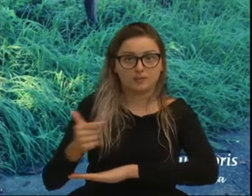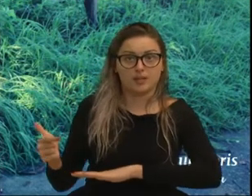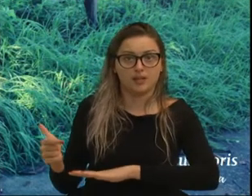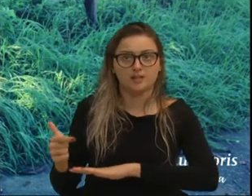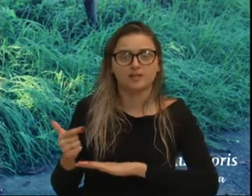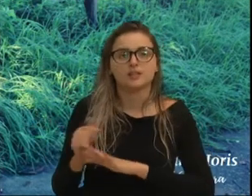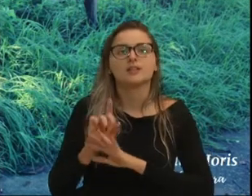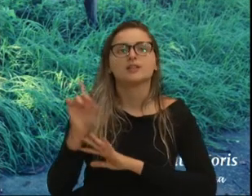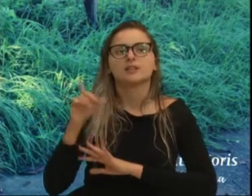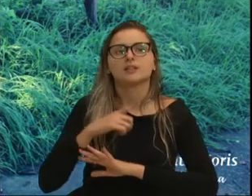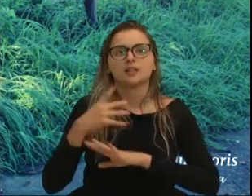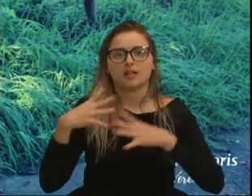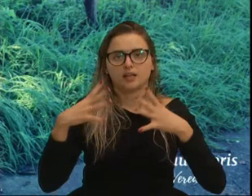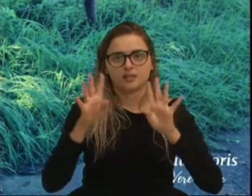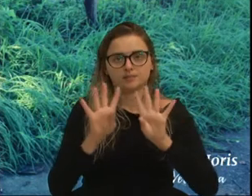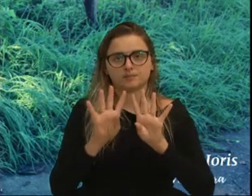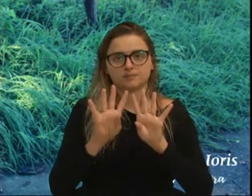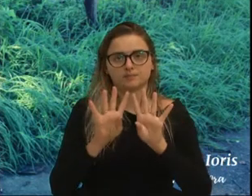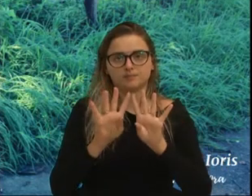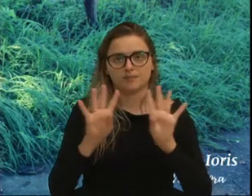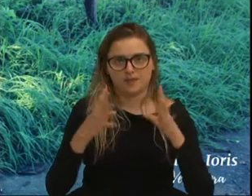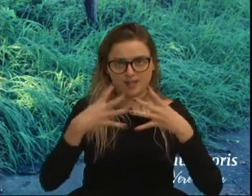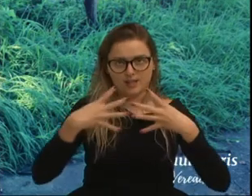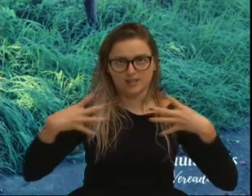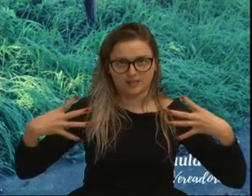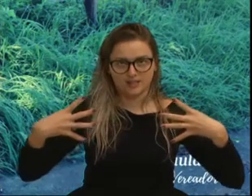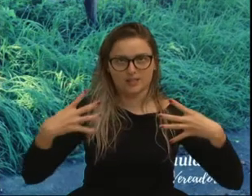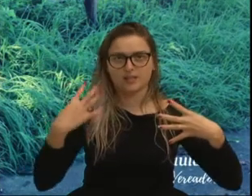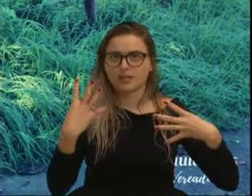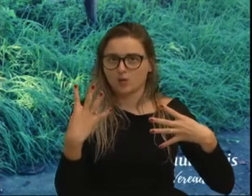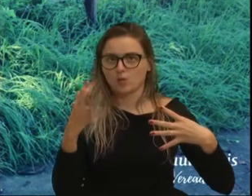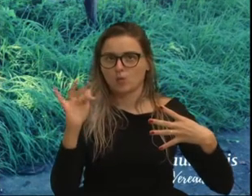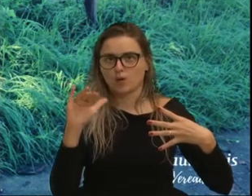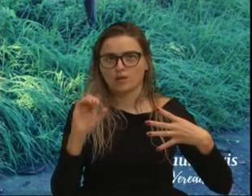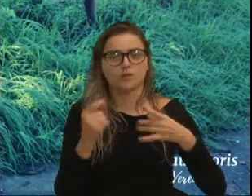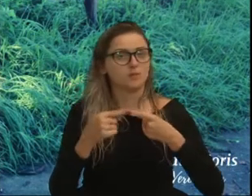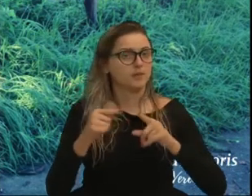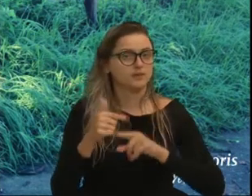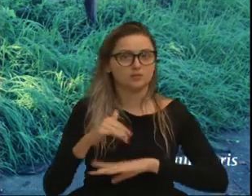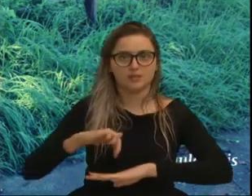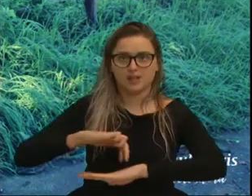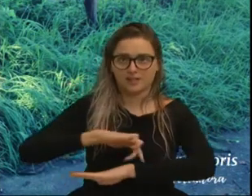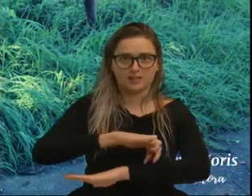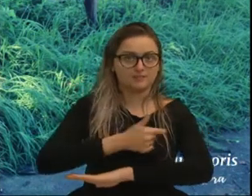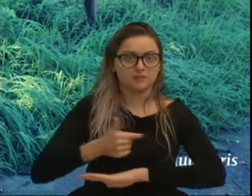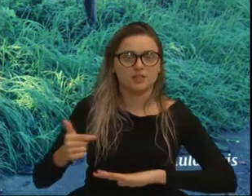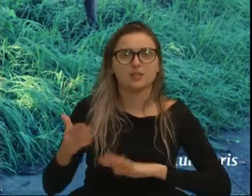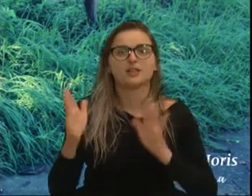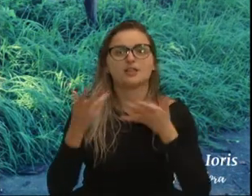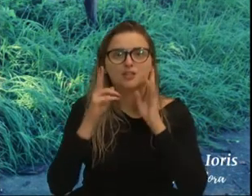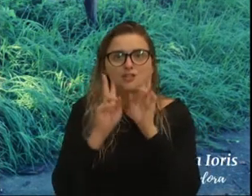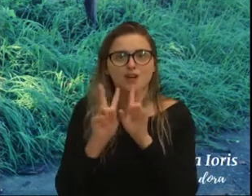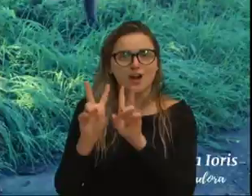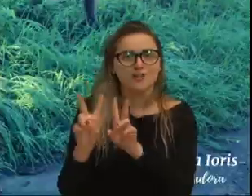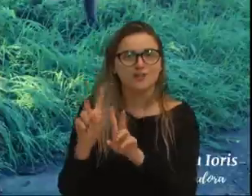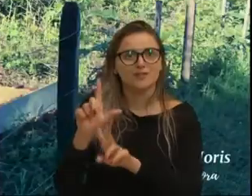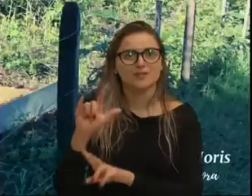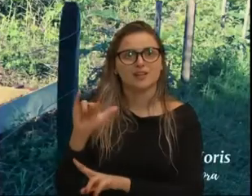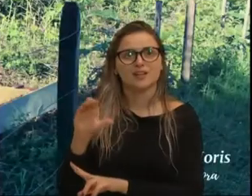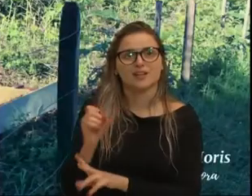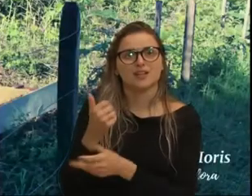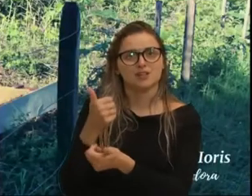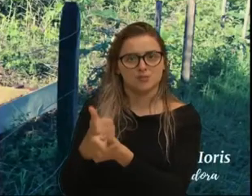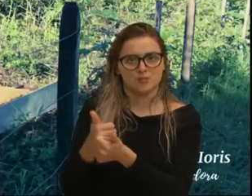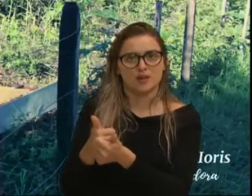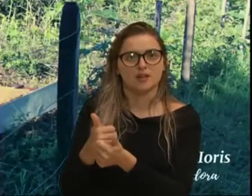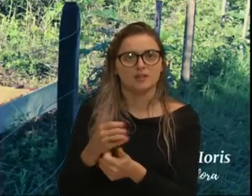também tem a cerca com os 4 fios, mas não tem calçada. E a gente já vê lixo acumulando. Pode